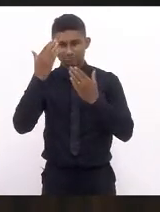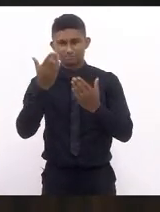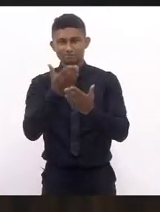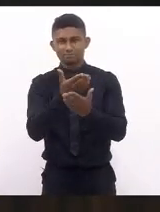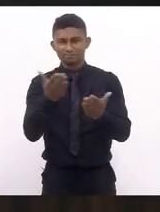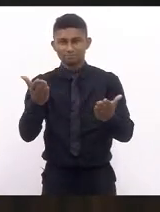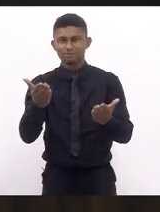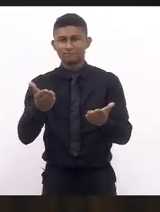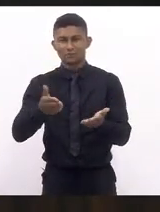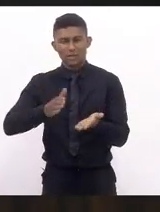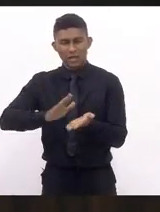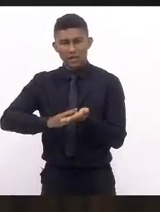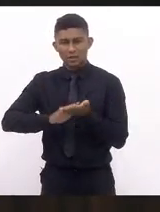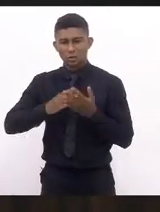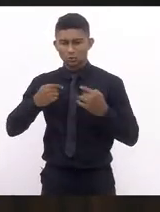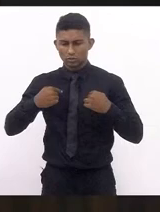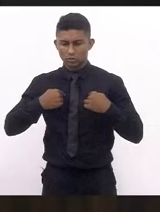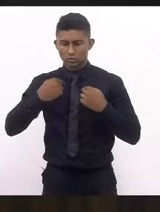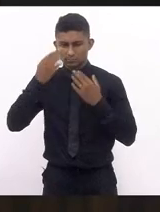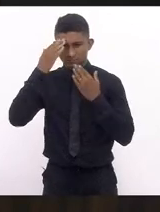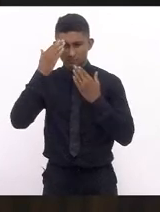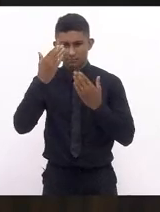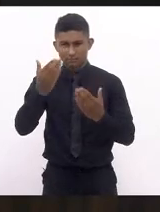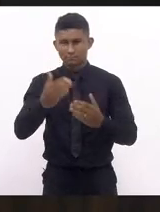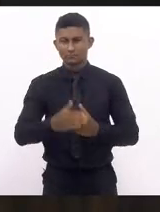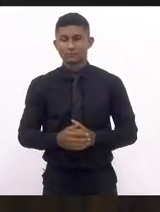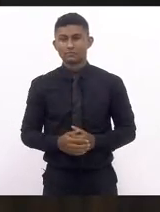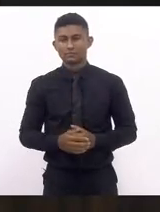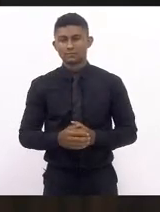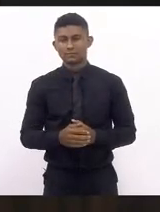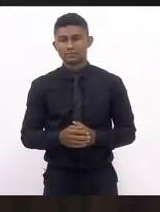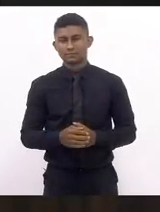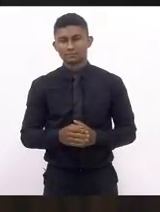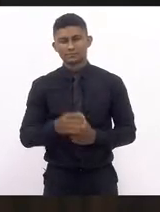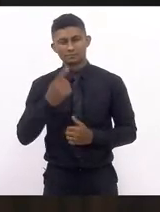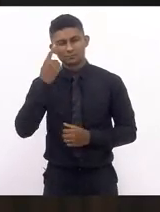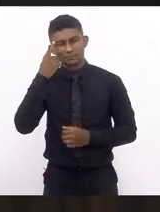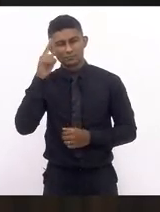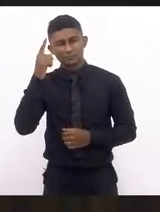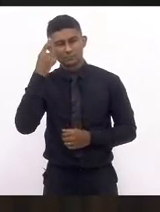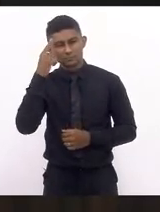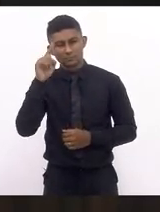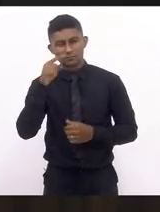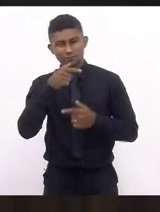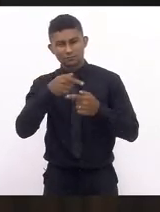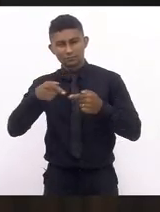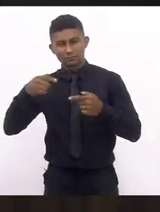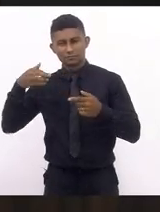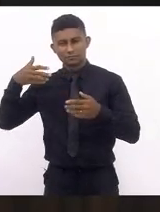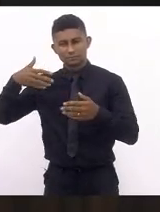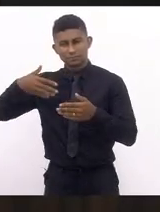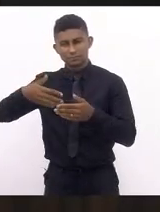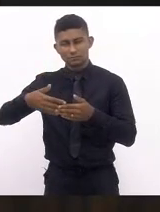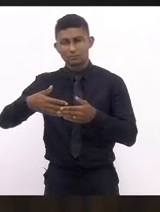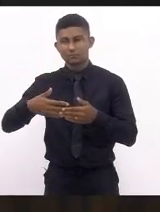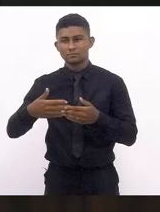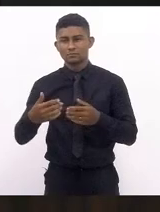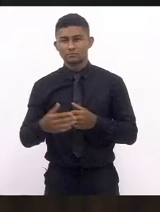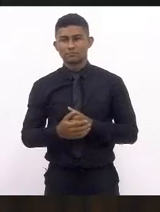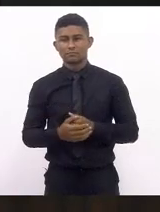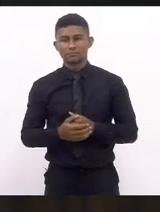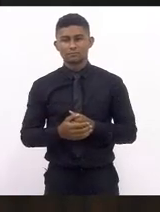pelas pelas palavras e nos últimos dias eu tenho um sido